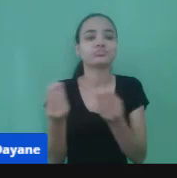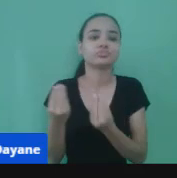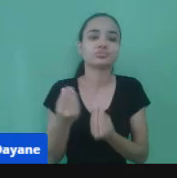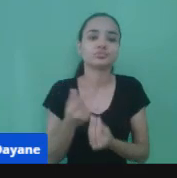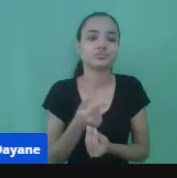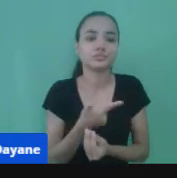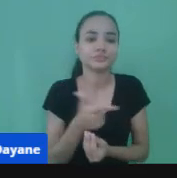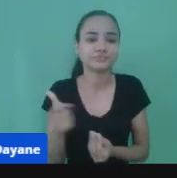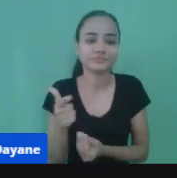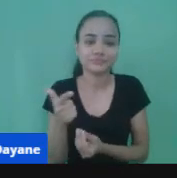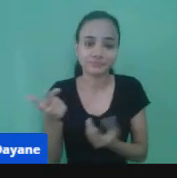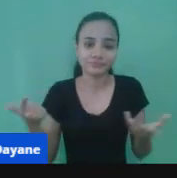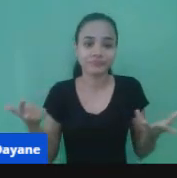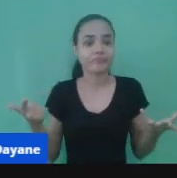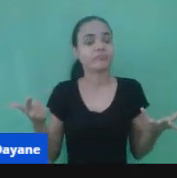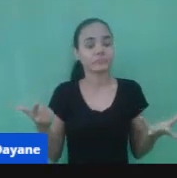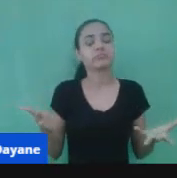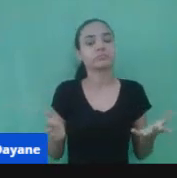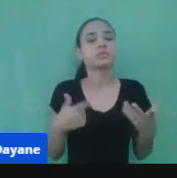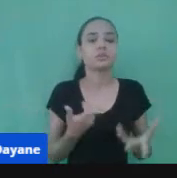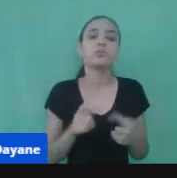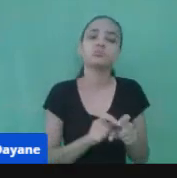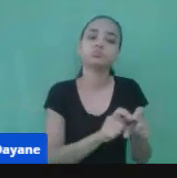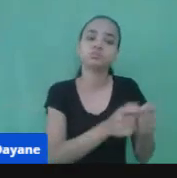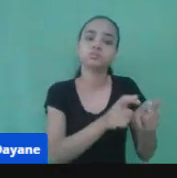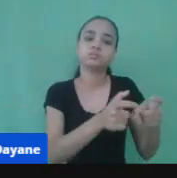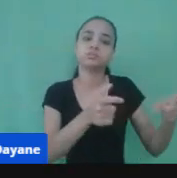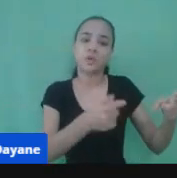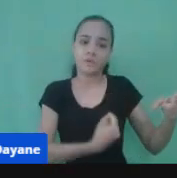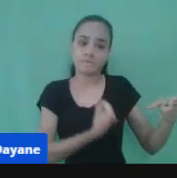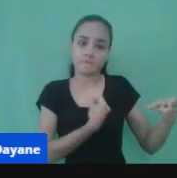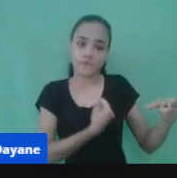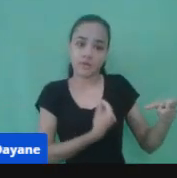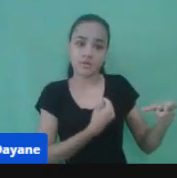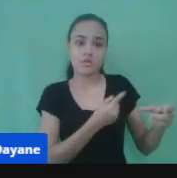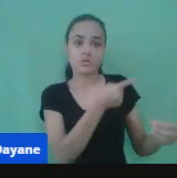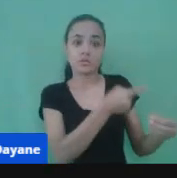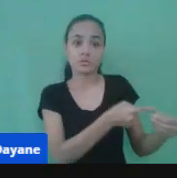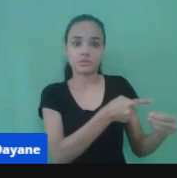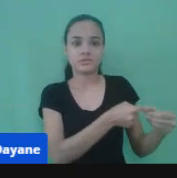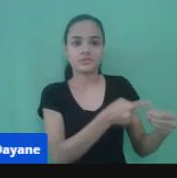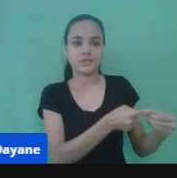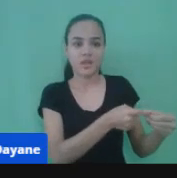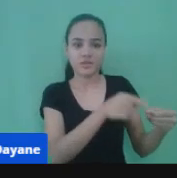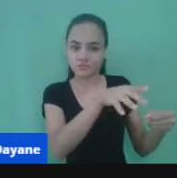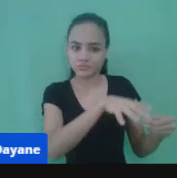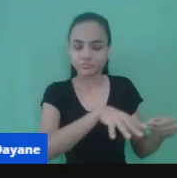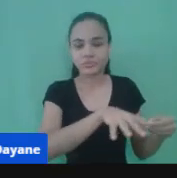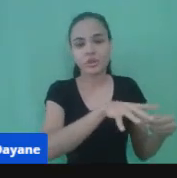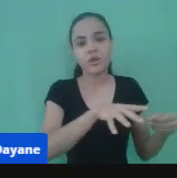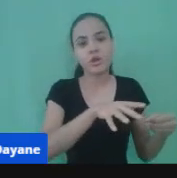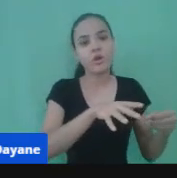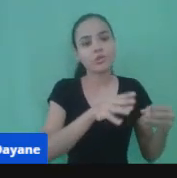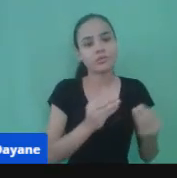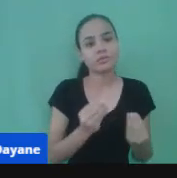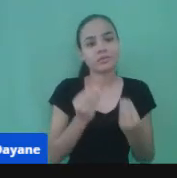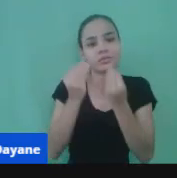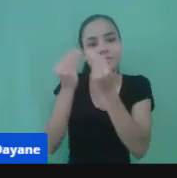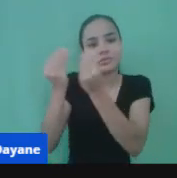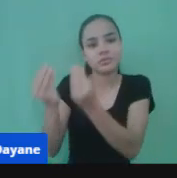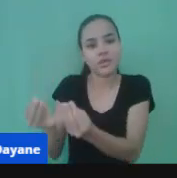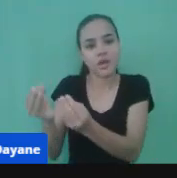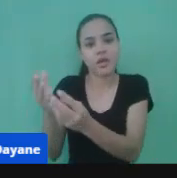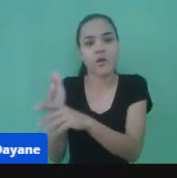que vivem nas cidades, né? Eu não consigo, dentro de uma cidade, dar essas condições de vida para todos. Deveria, né? A gente